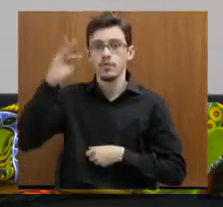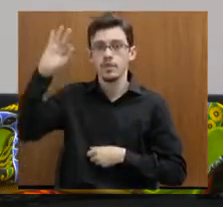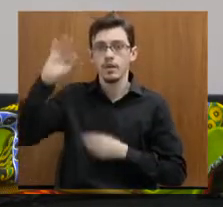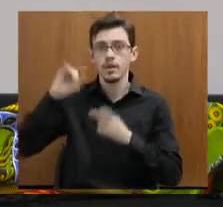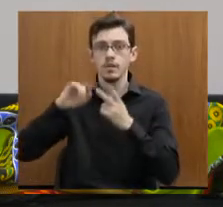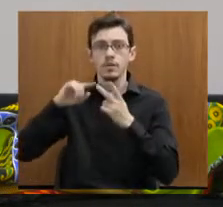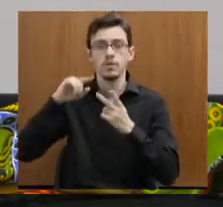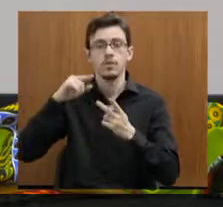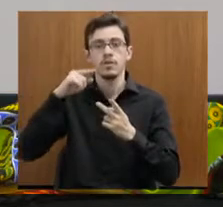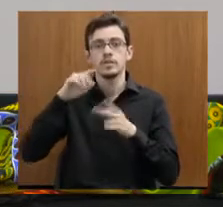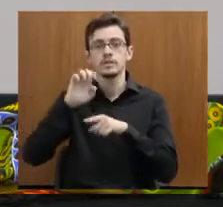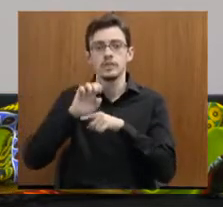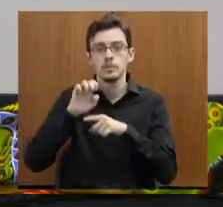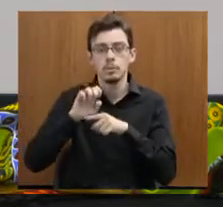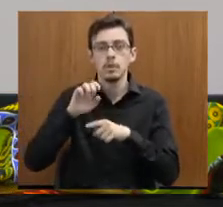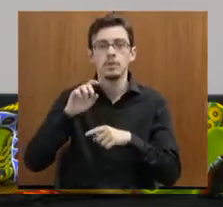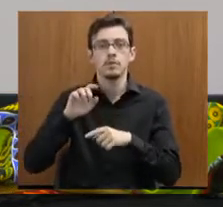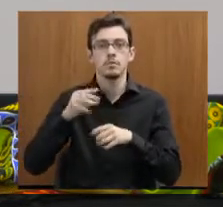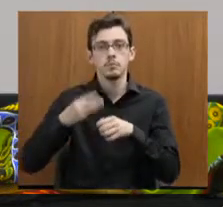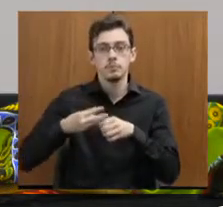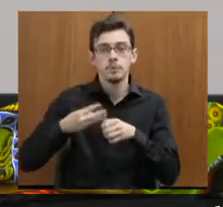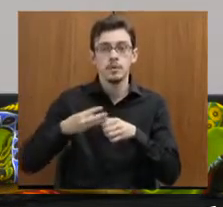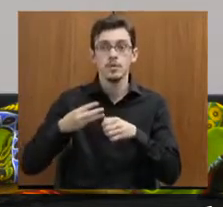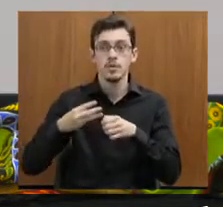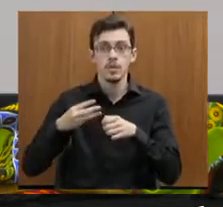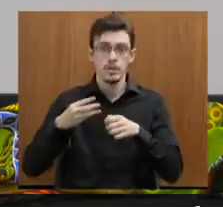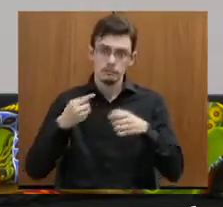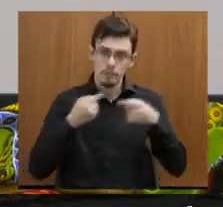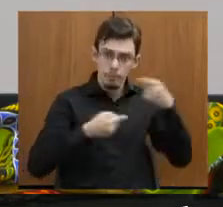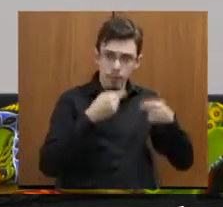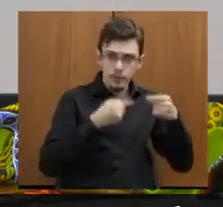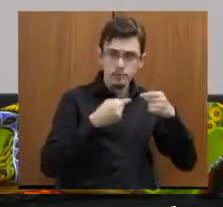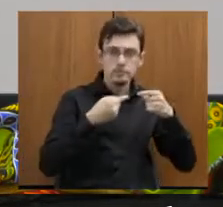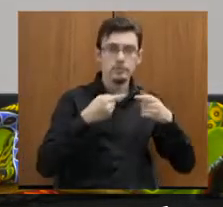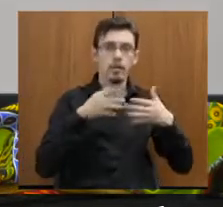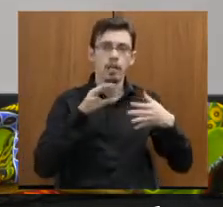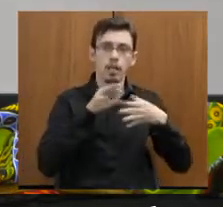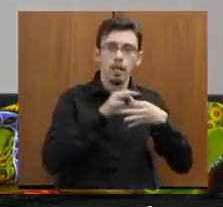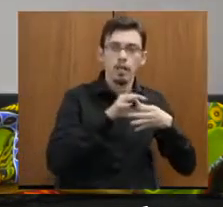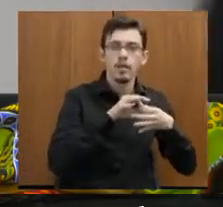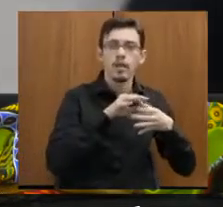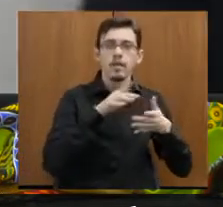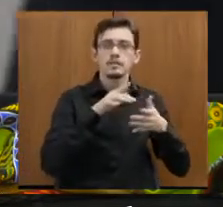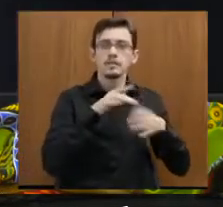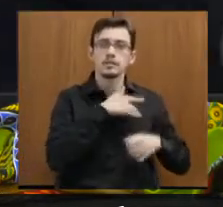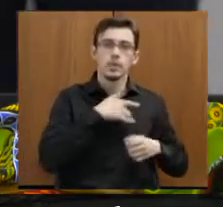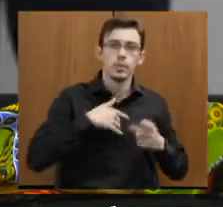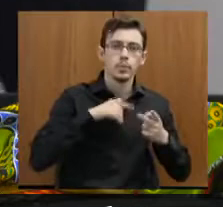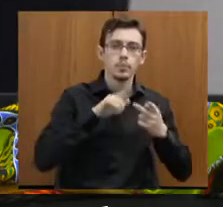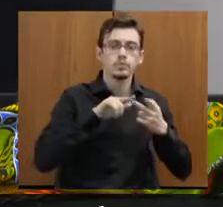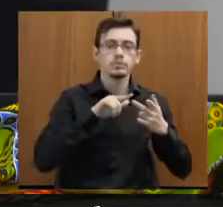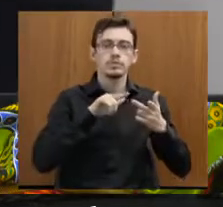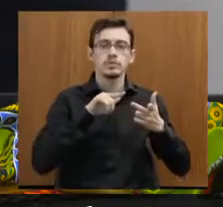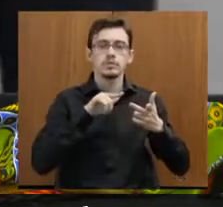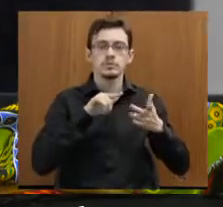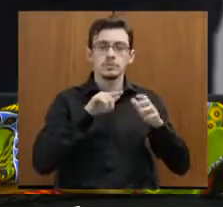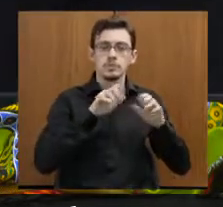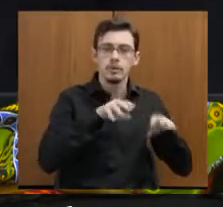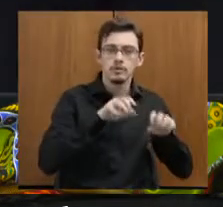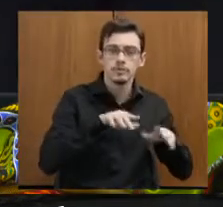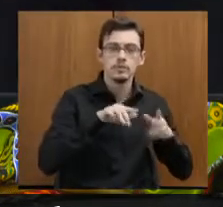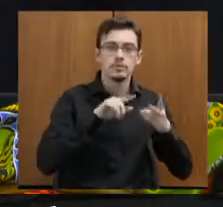que dialogam com as políticas que hoje existe da Educação na saúde na assistência